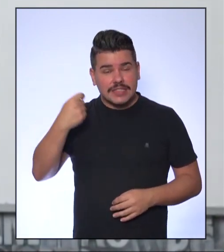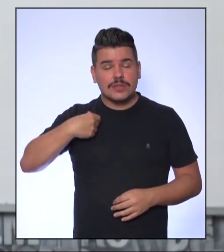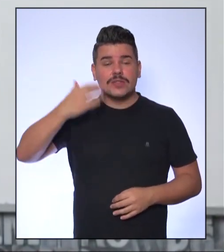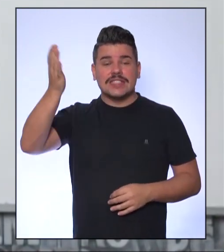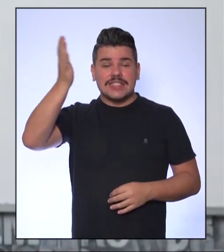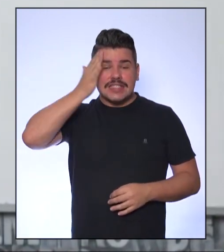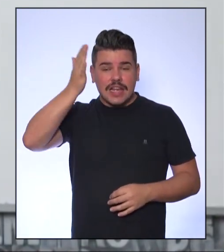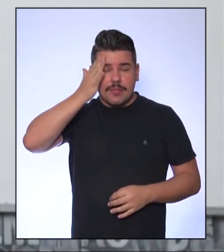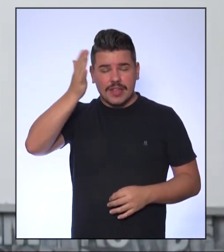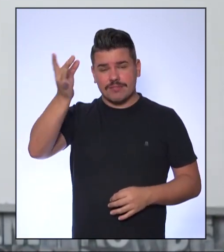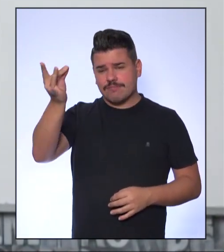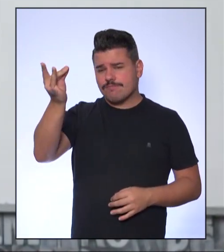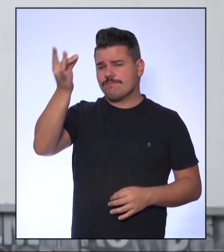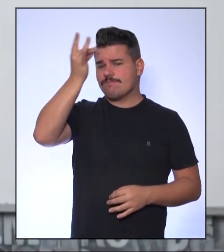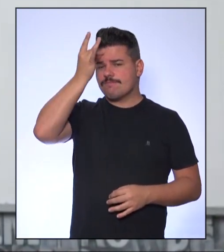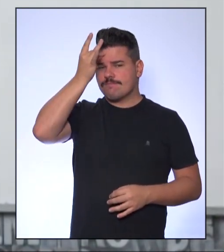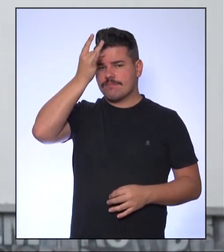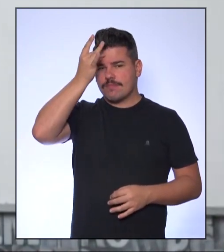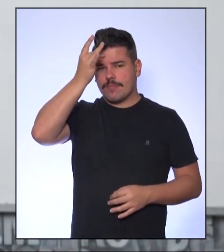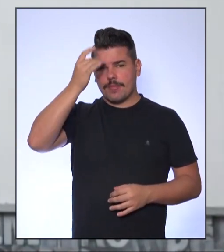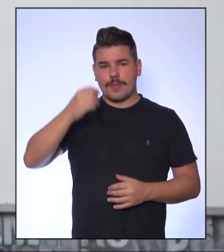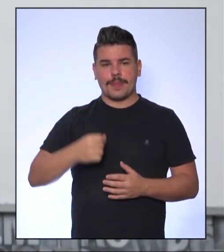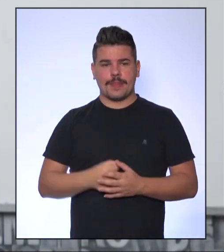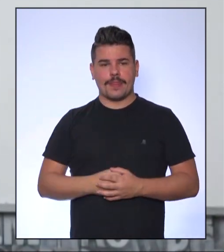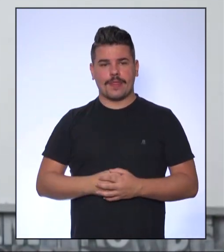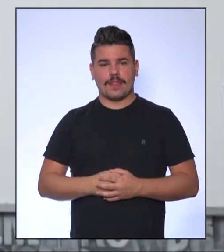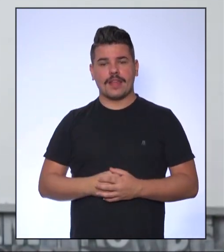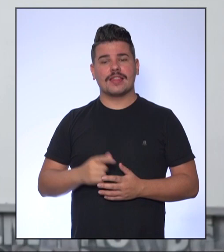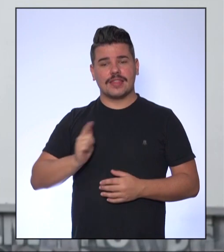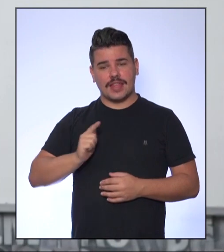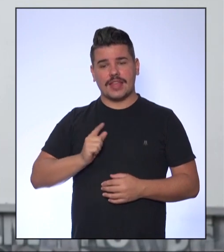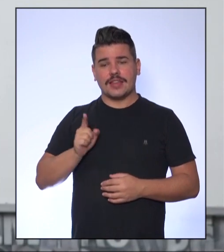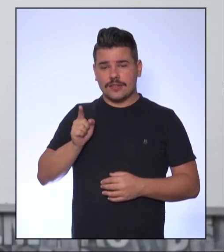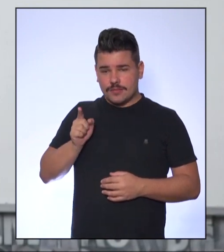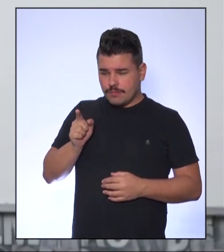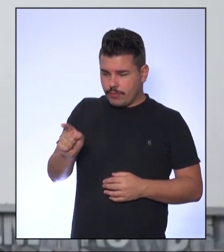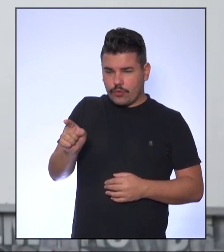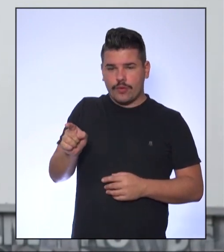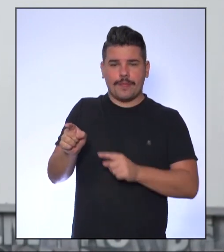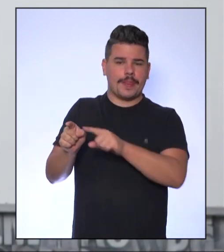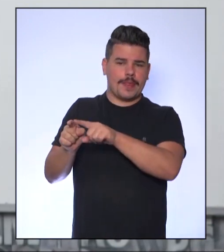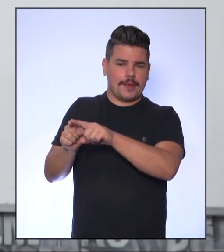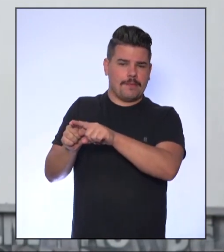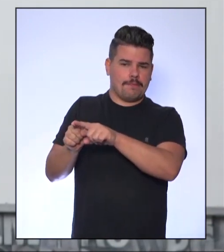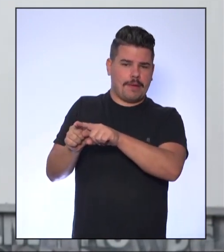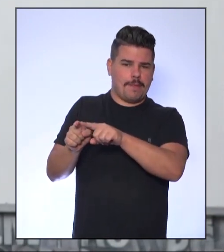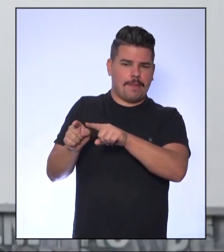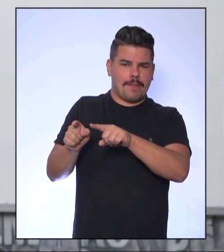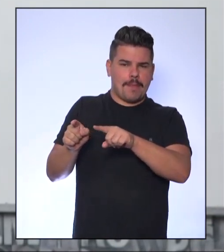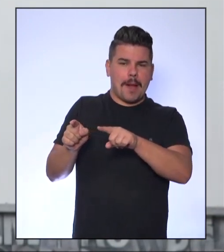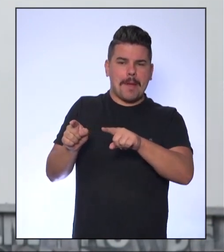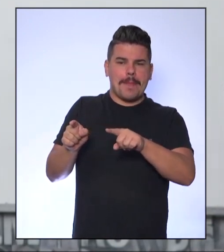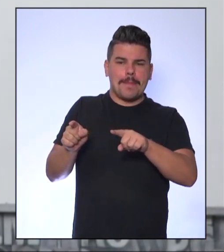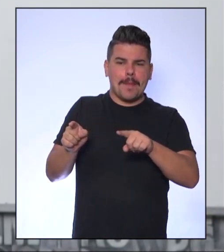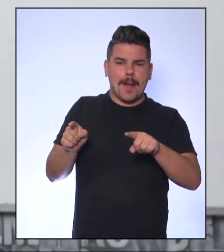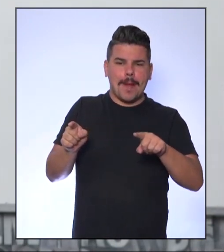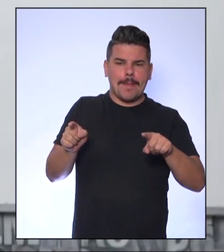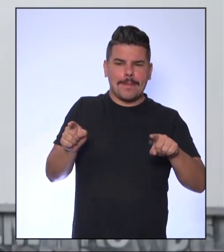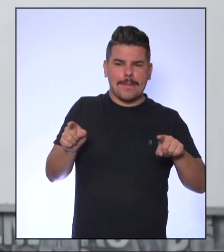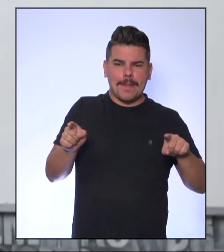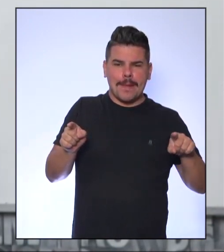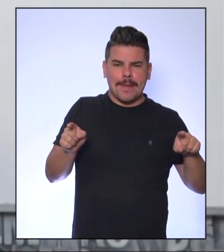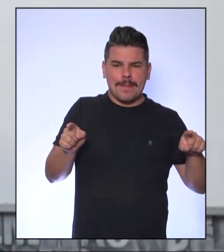determinar a minha linha do tempo.